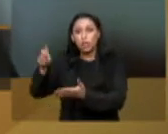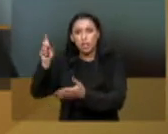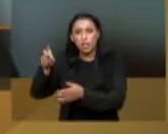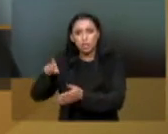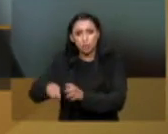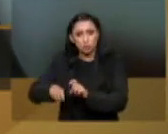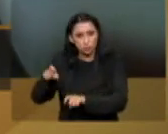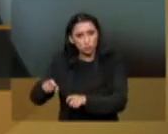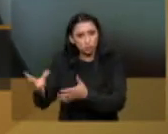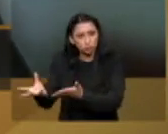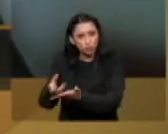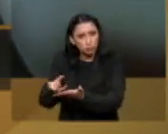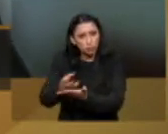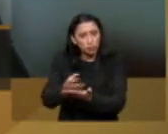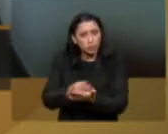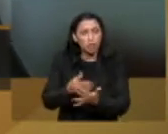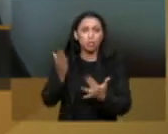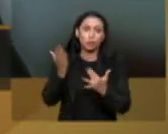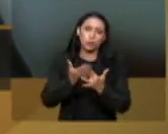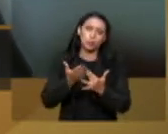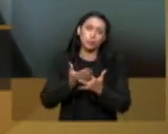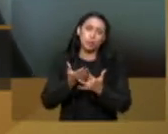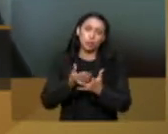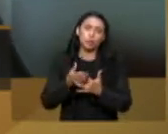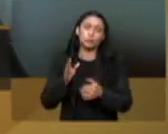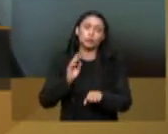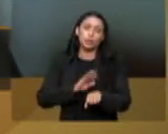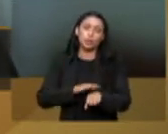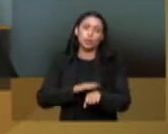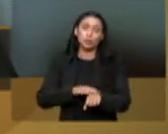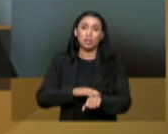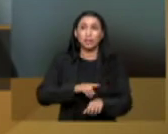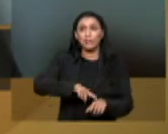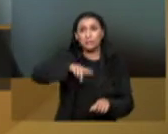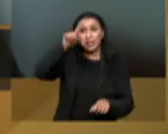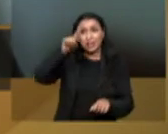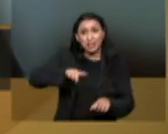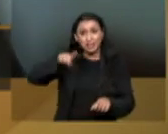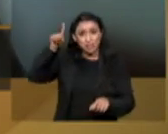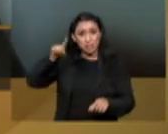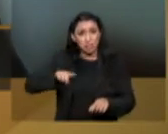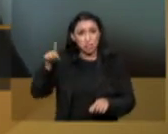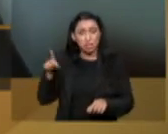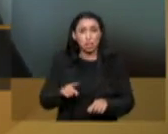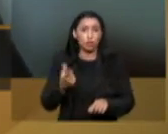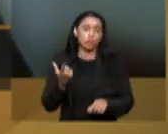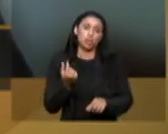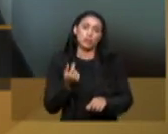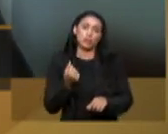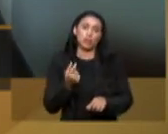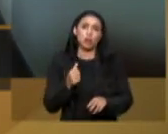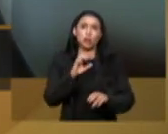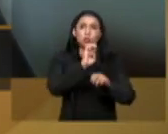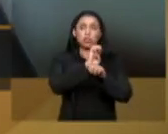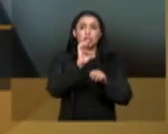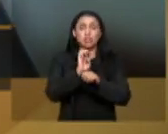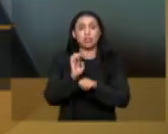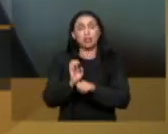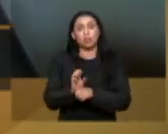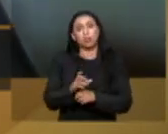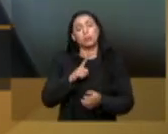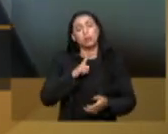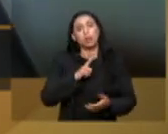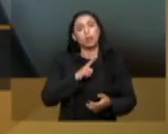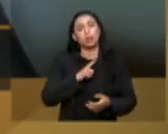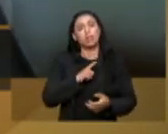entre-safra, é uma grande variação de preços por estado, em virtude de custos de